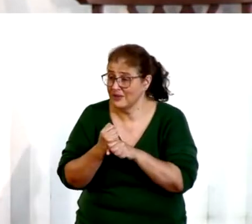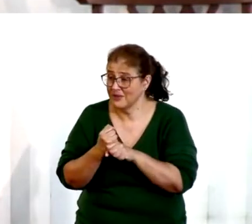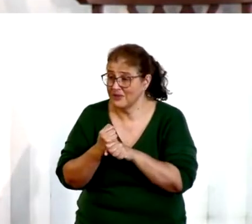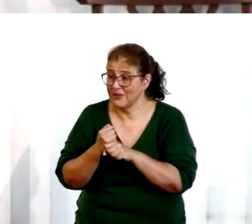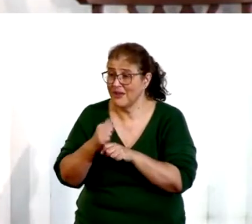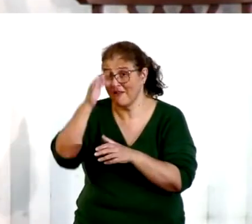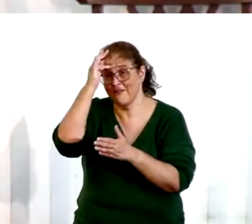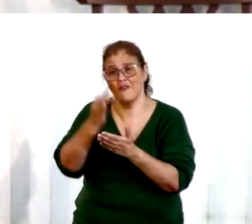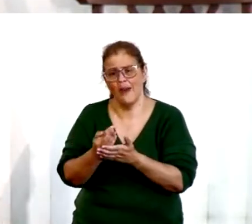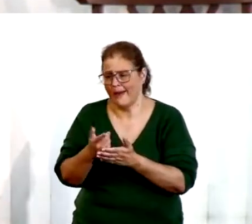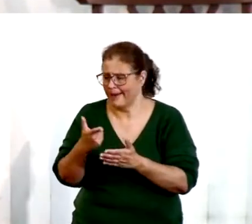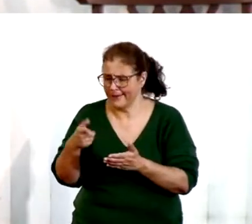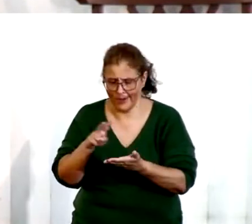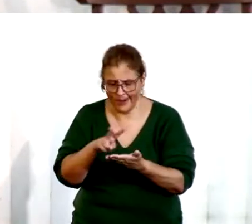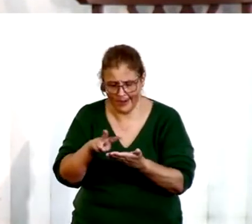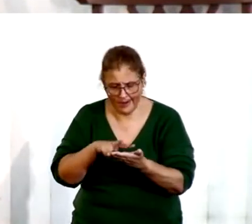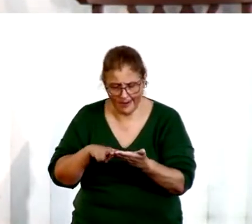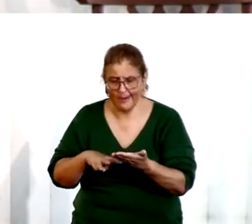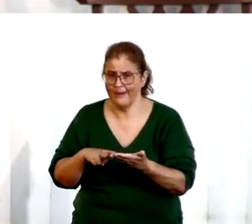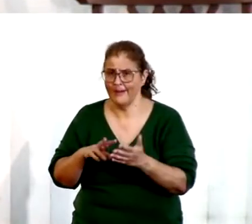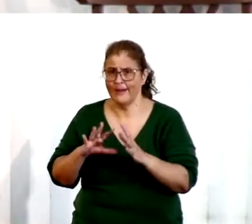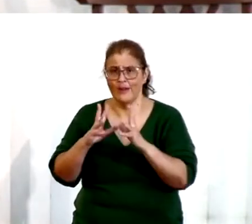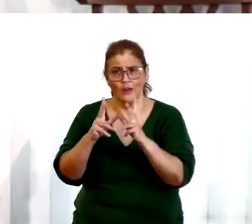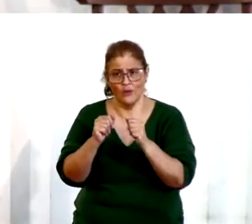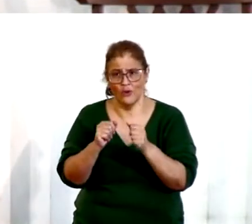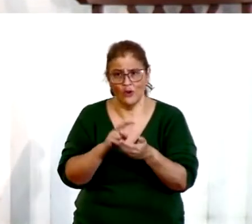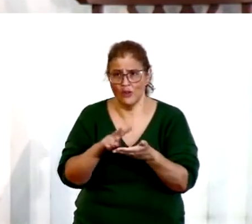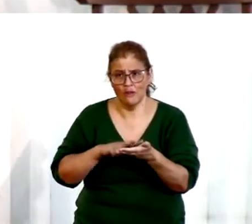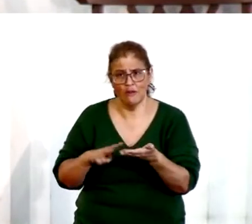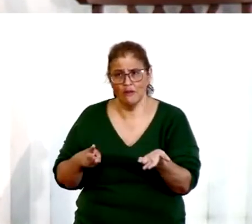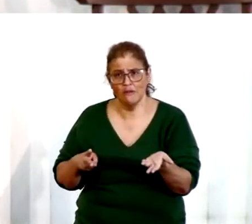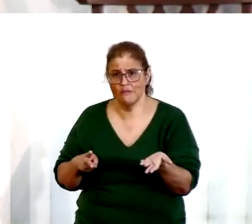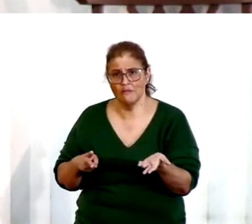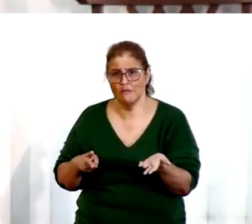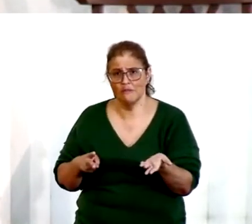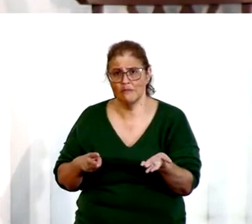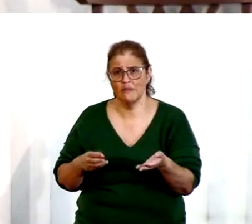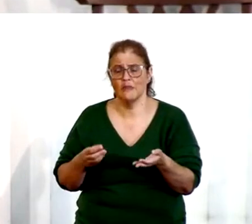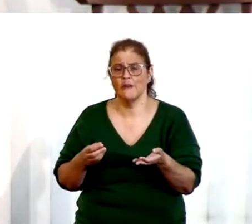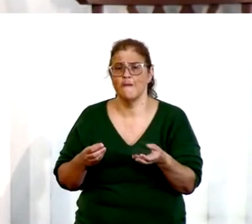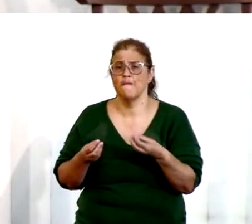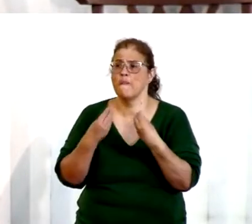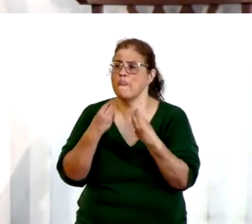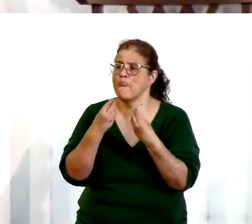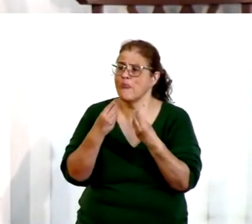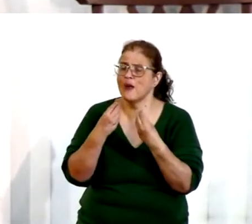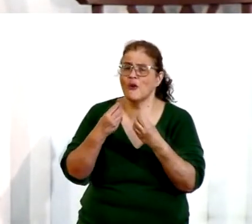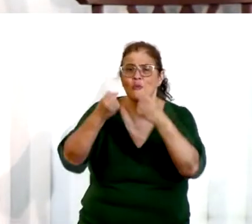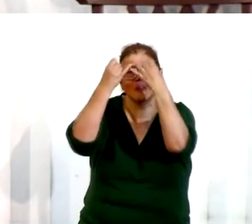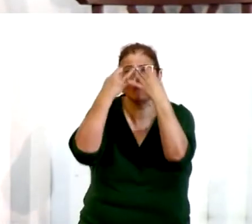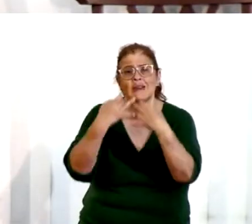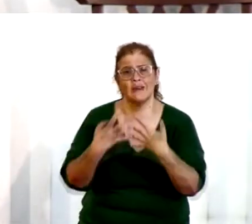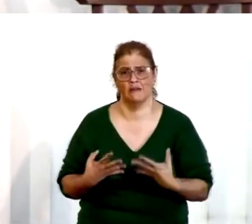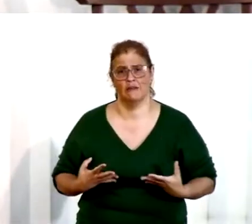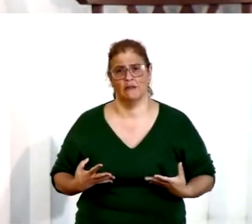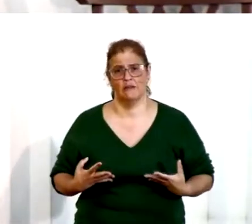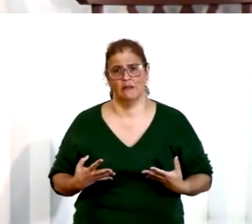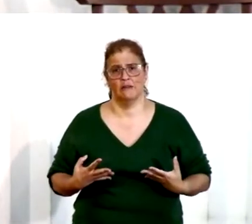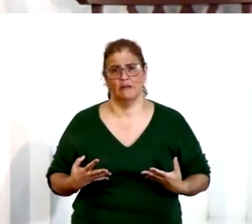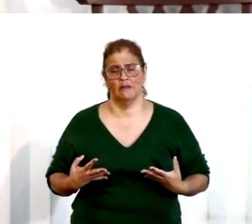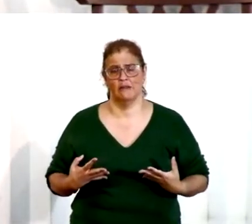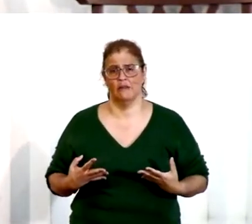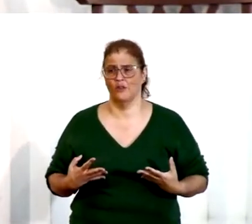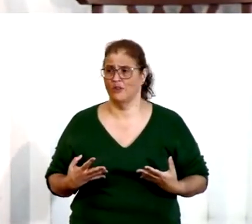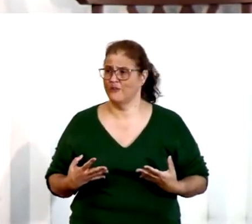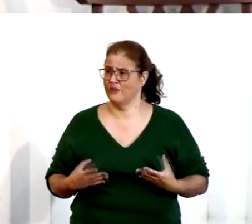Que nós não quisemos a palavra de Deus, o alimento de Deus? Como é que nós vamos explicar? Nós vamos achar